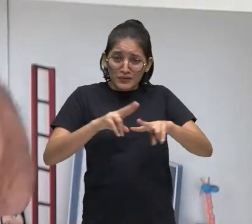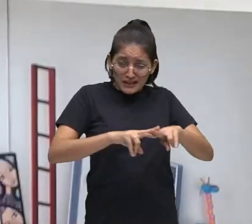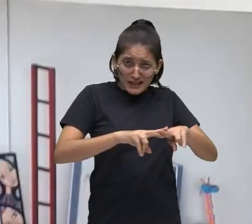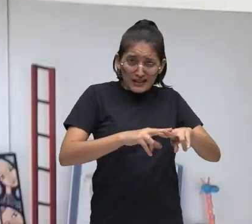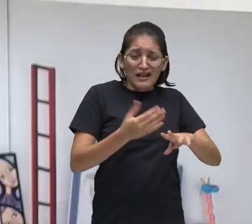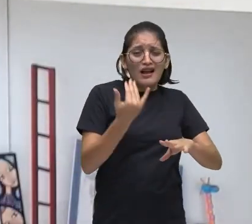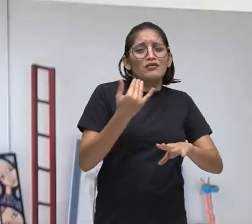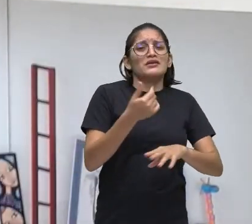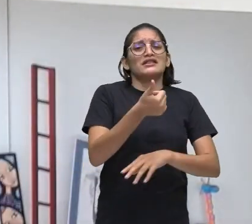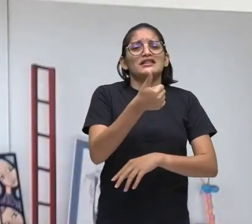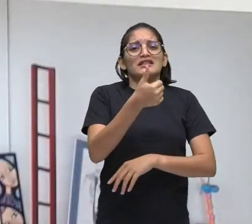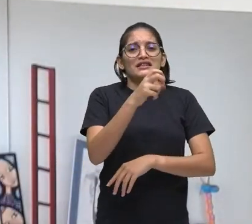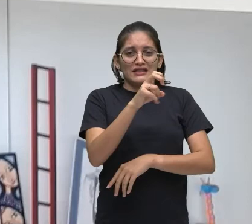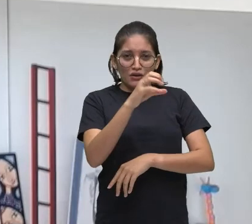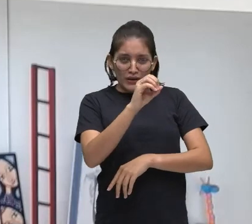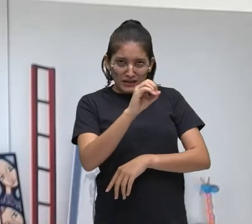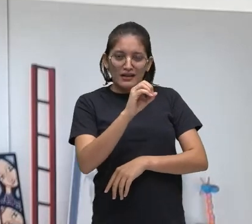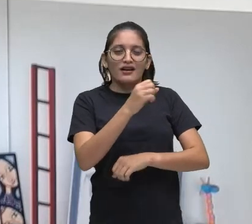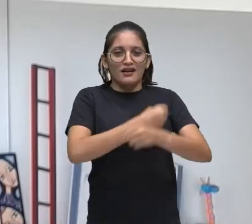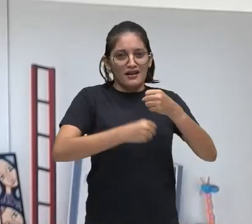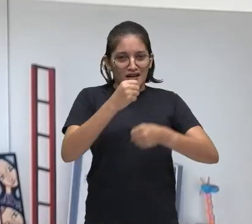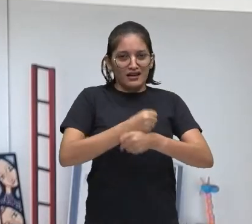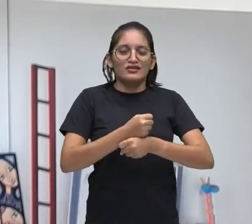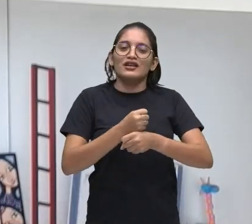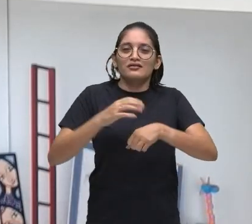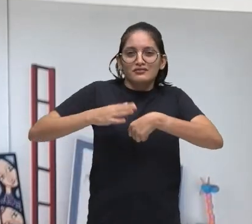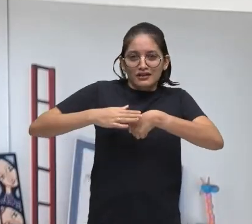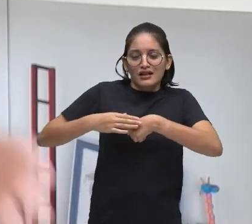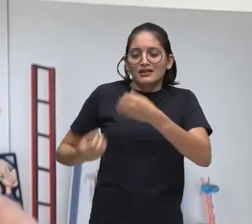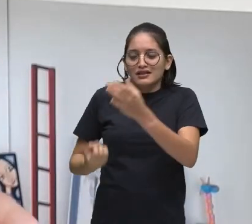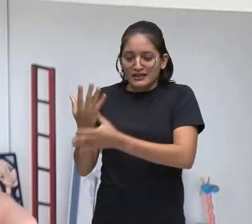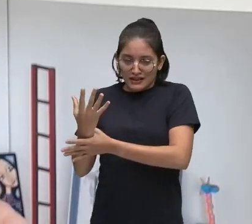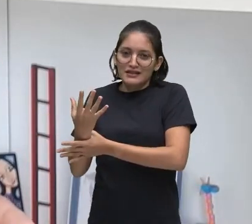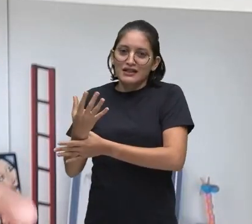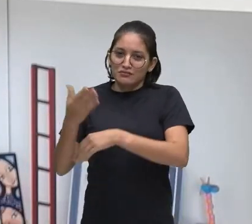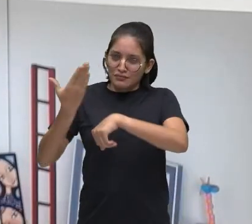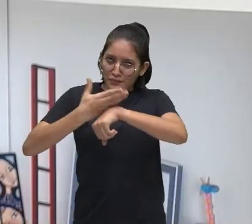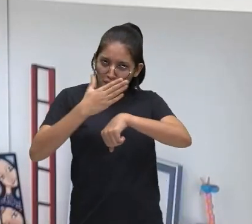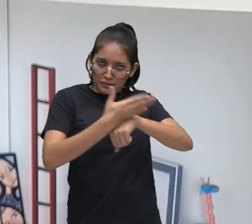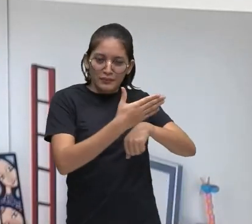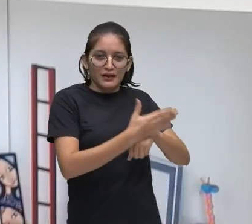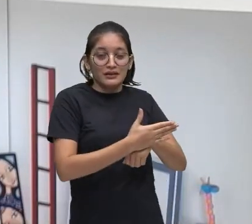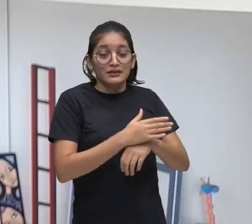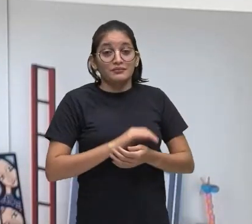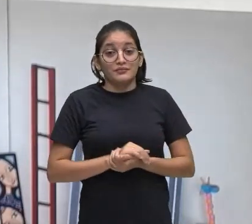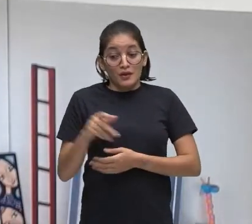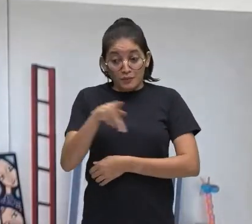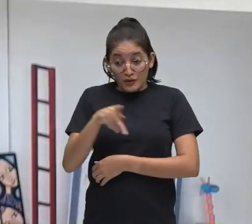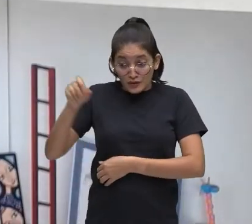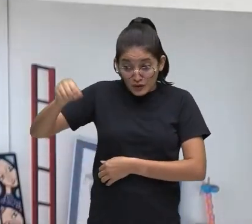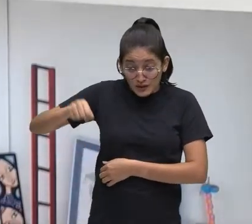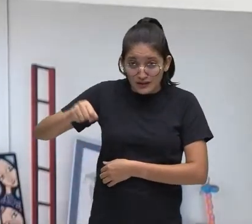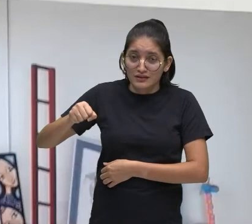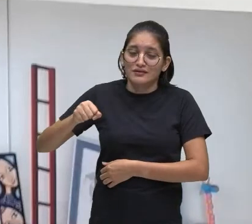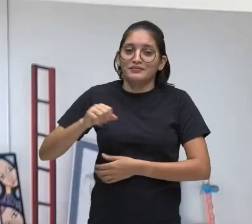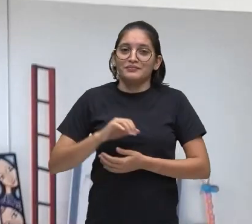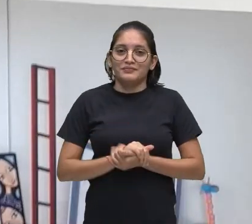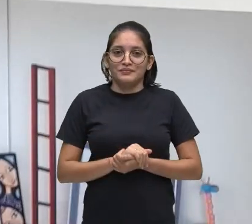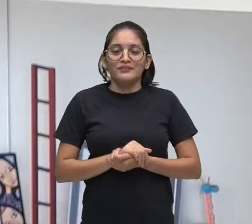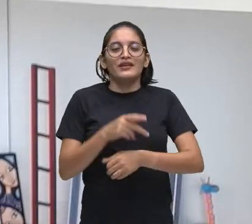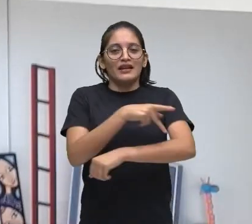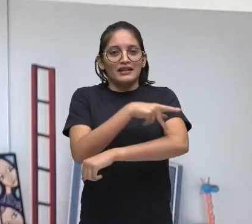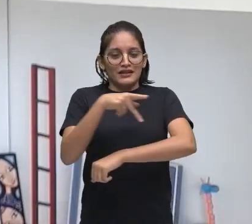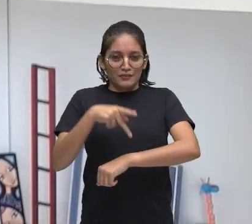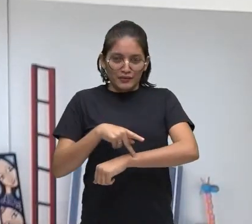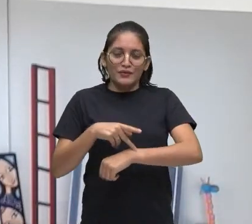50 anos de autoria, sem fazer dicotomia prática e educação. Professora sim, tia não. E pedagogia